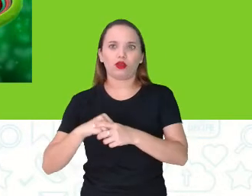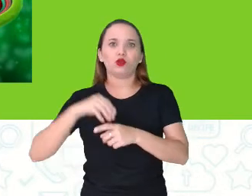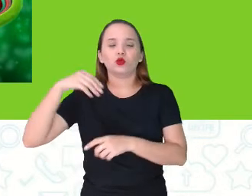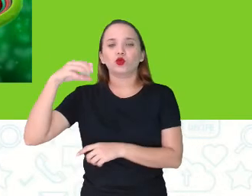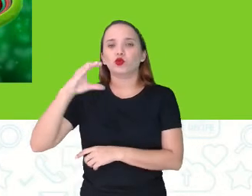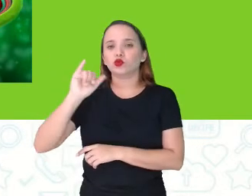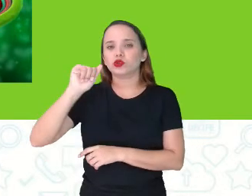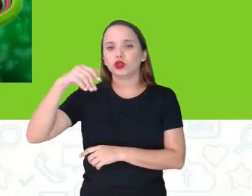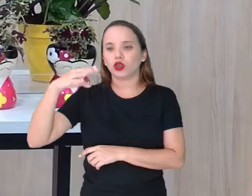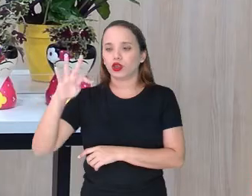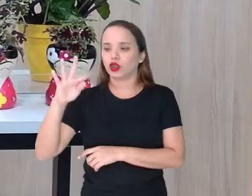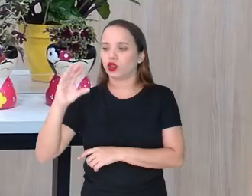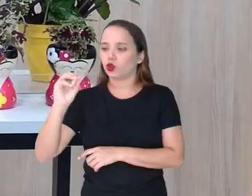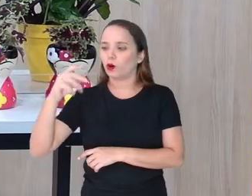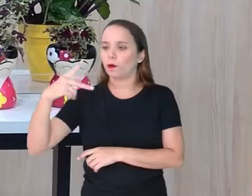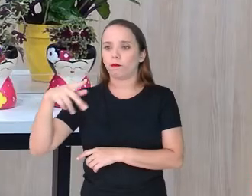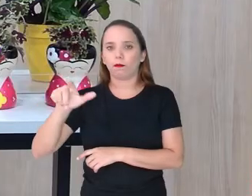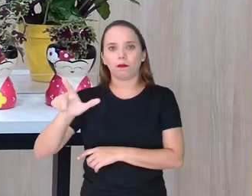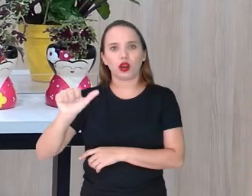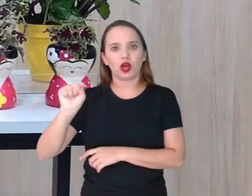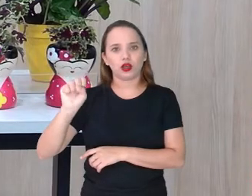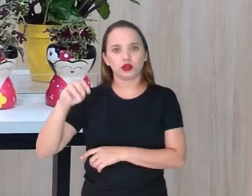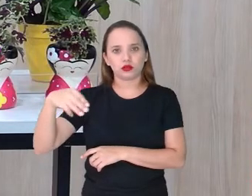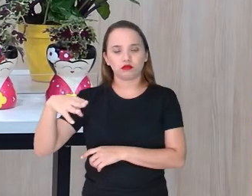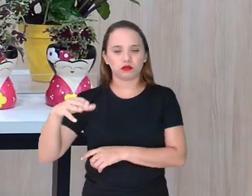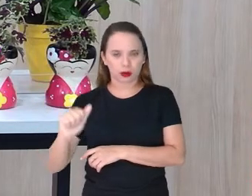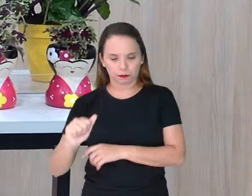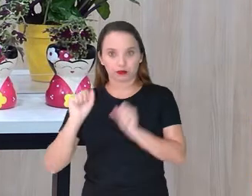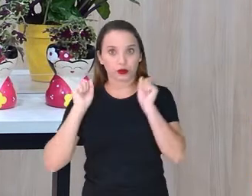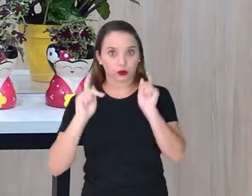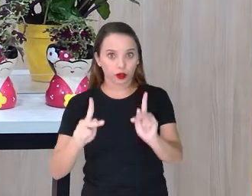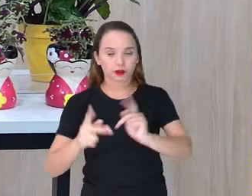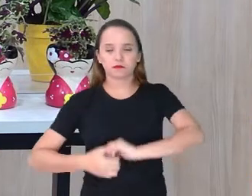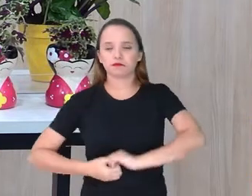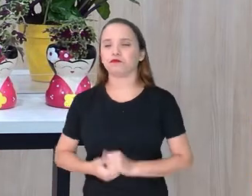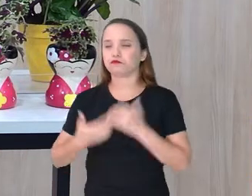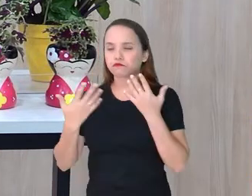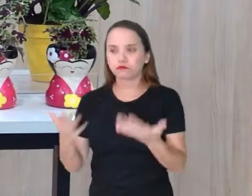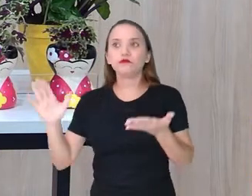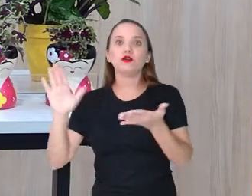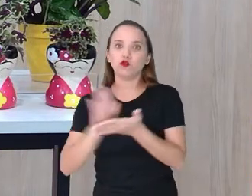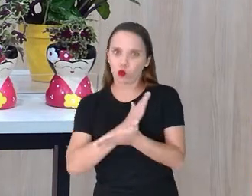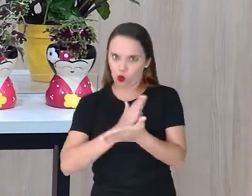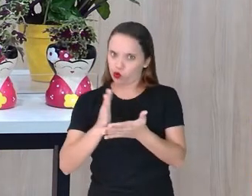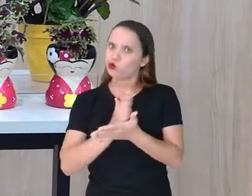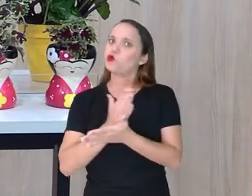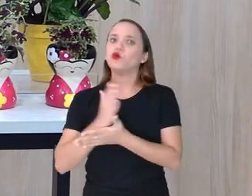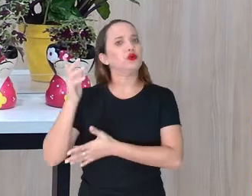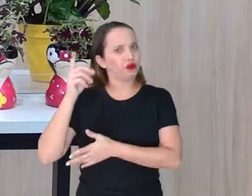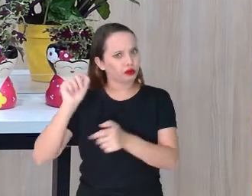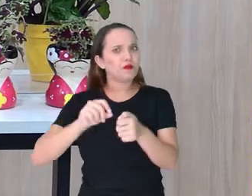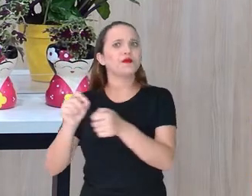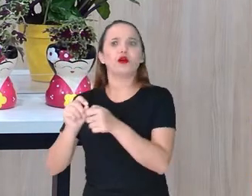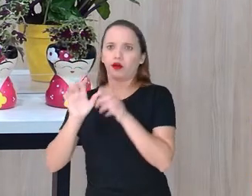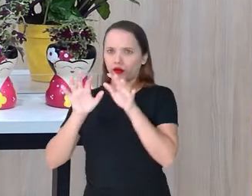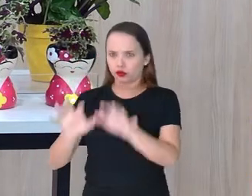está definido como os seres eucariontes, tá certo? Então, alguns deles, eles realizam também, são